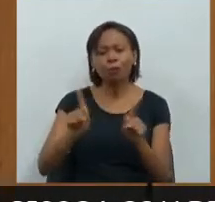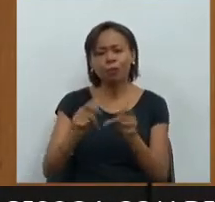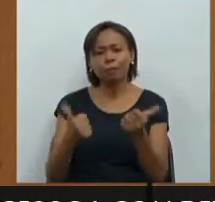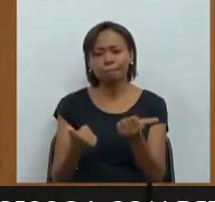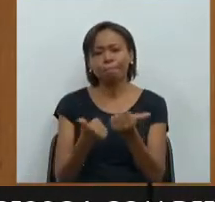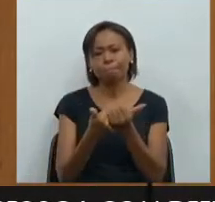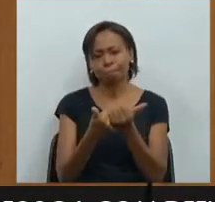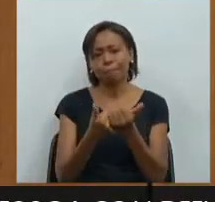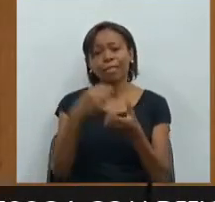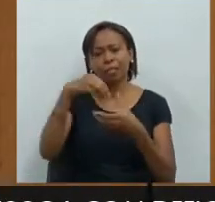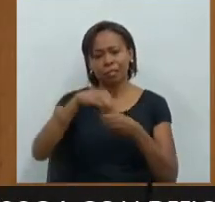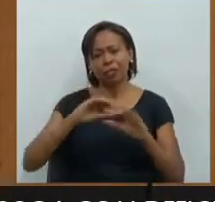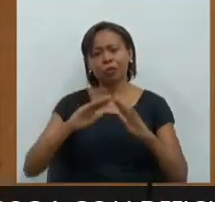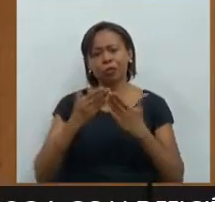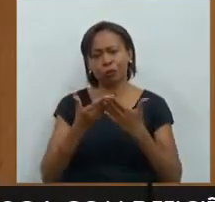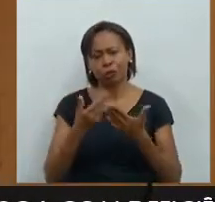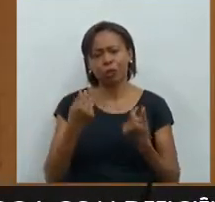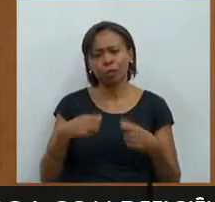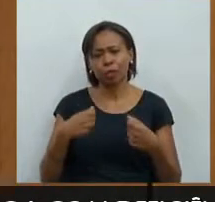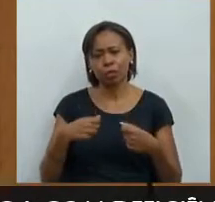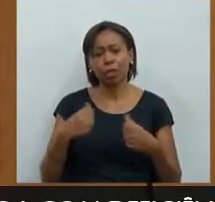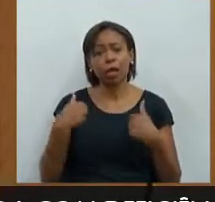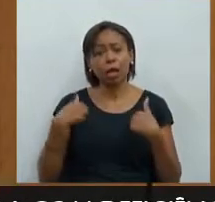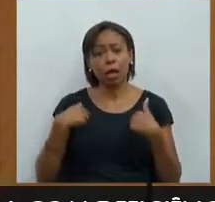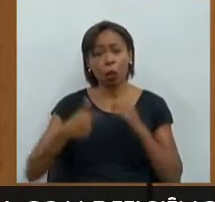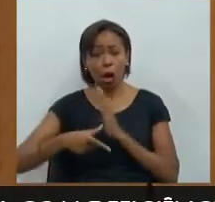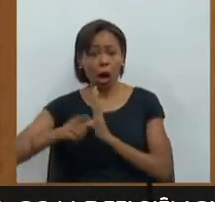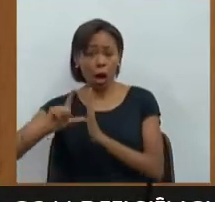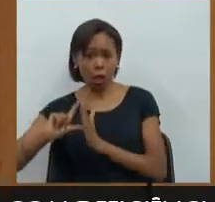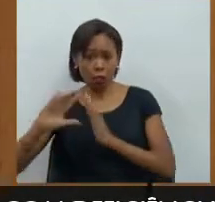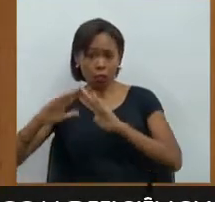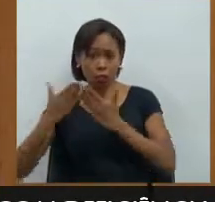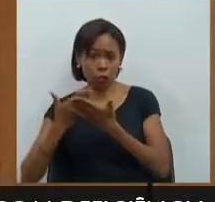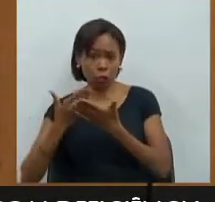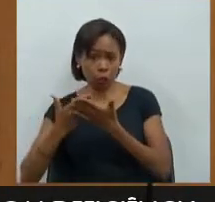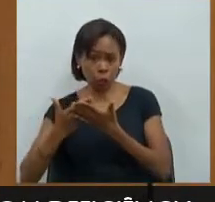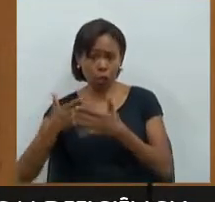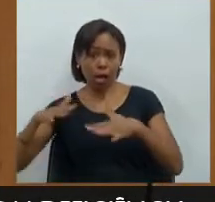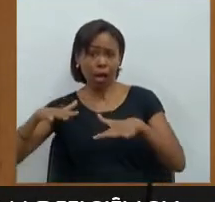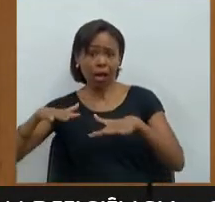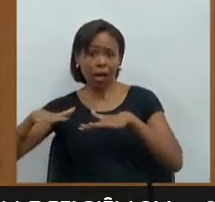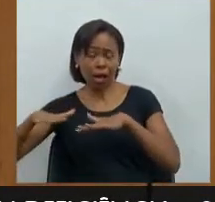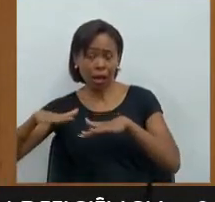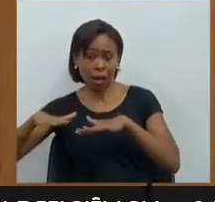escolas. Eu vim lá da escola regular e sei que há uma